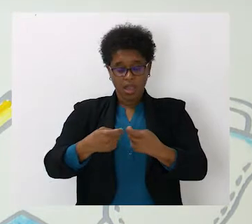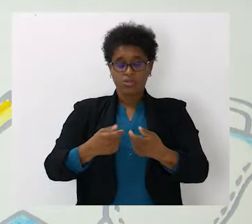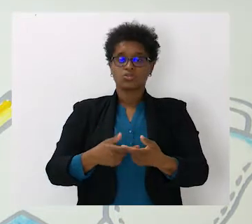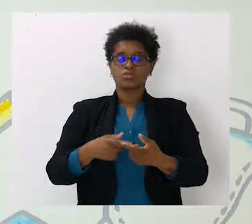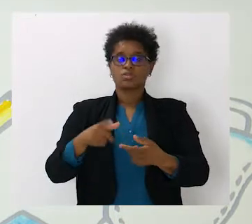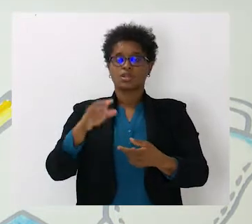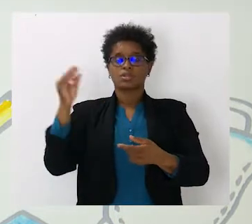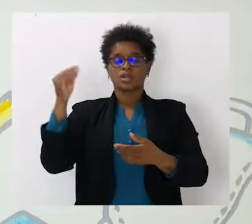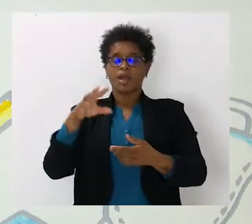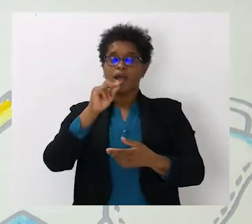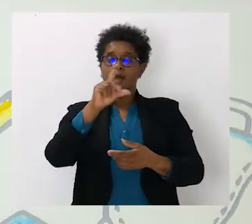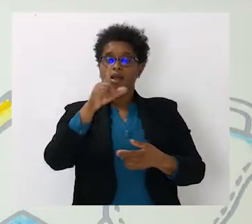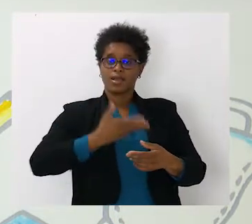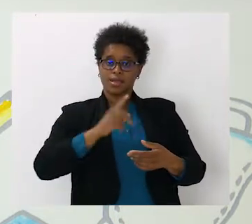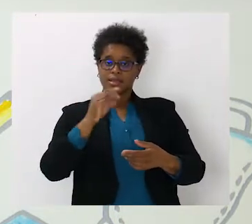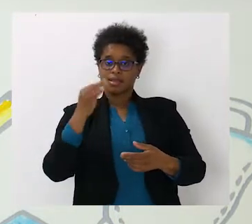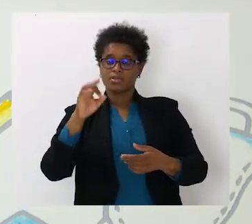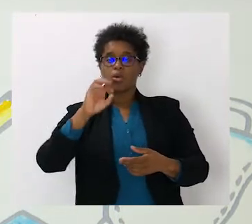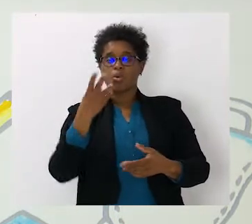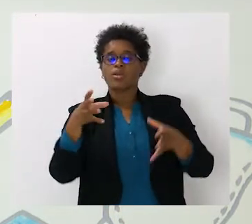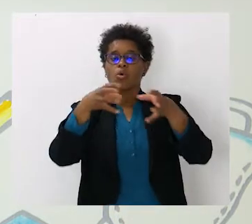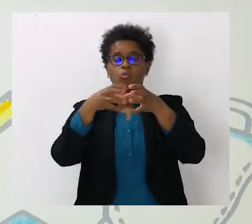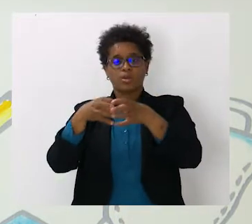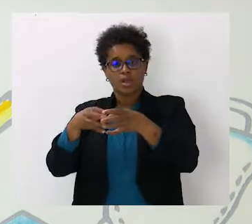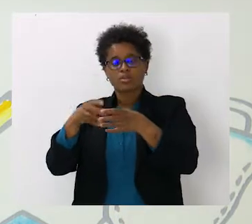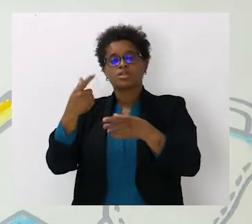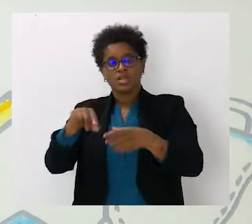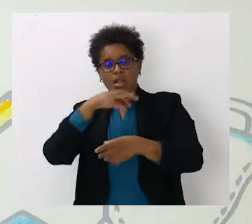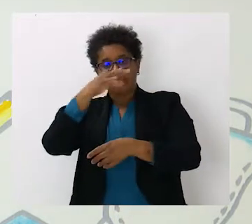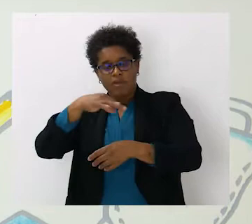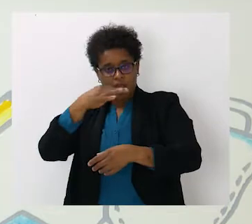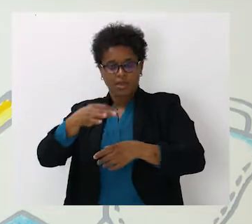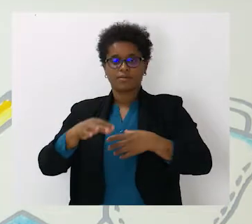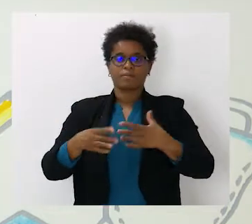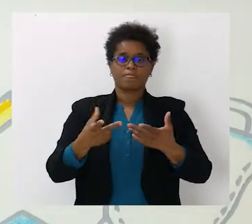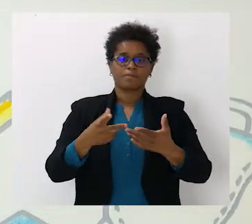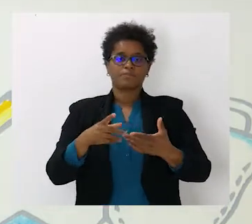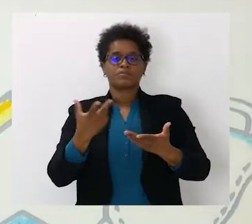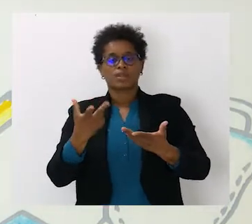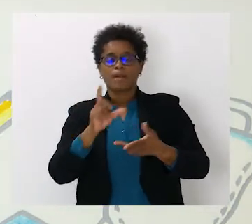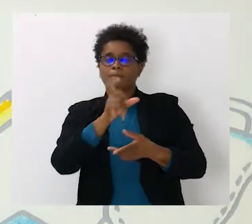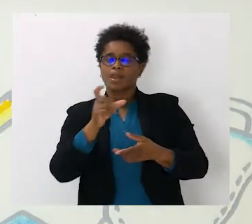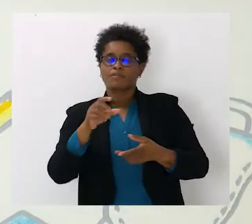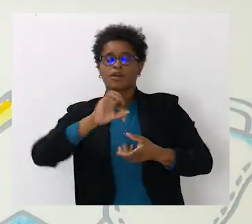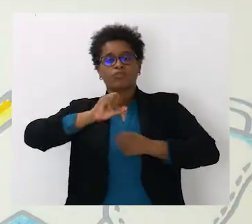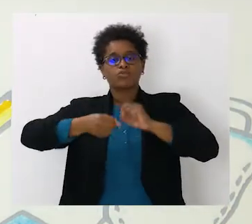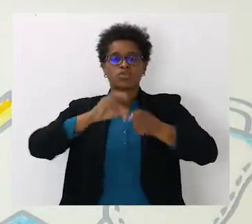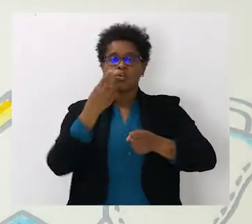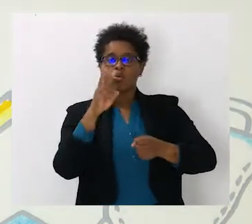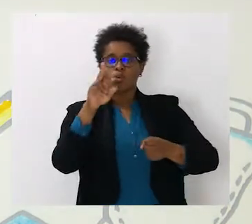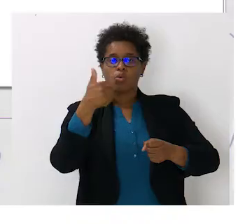mercado nas aldeias ou na comunidade, de que estamos a falar usando o termo revolução